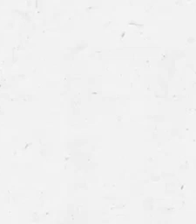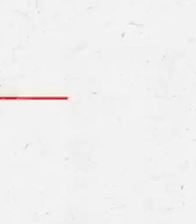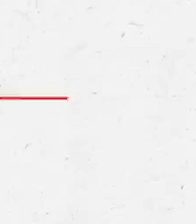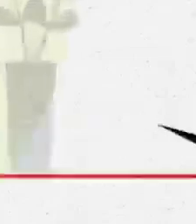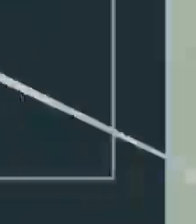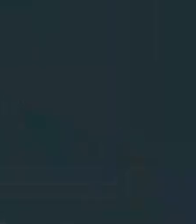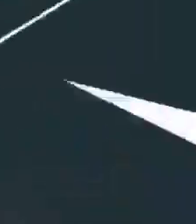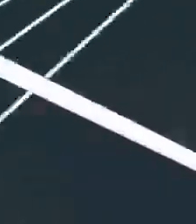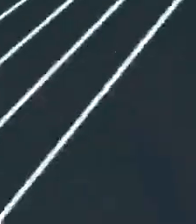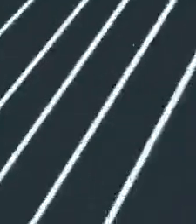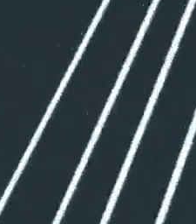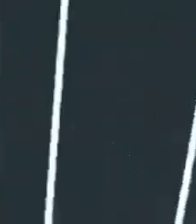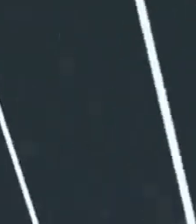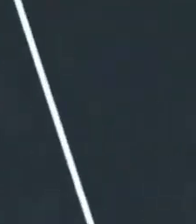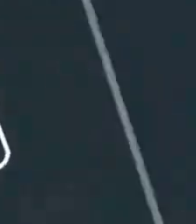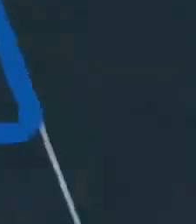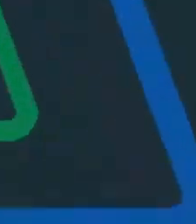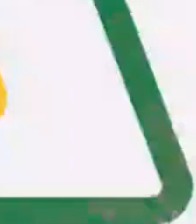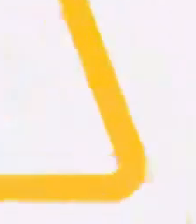E